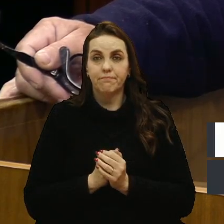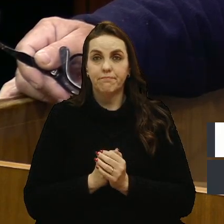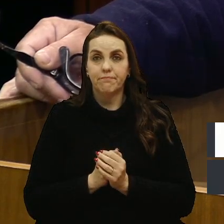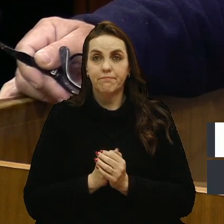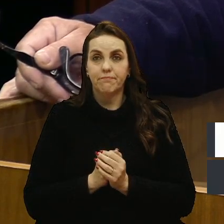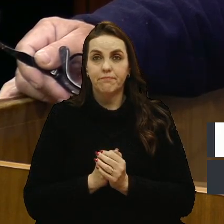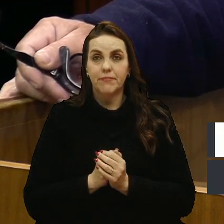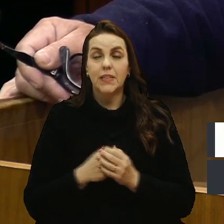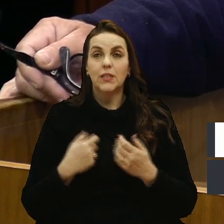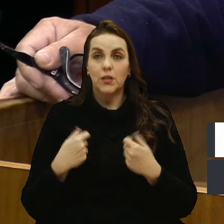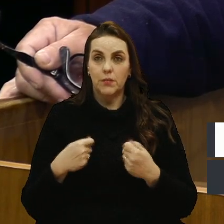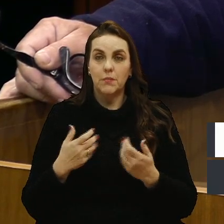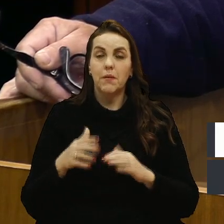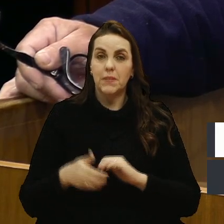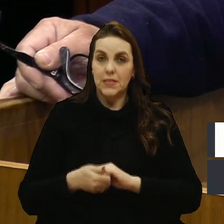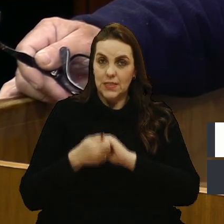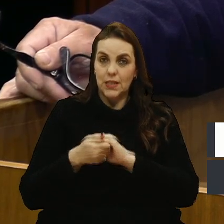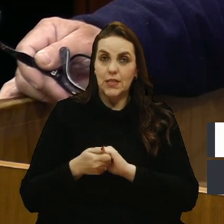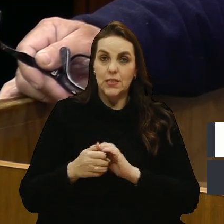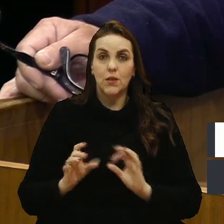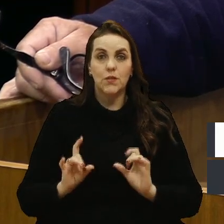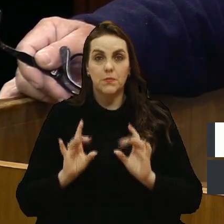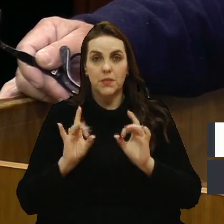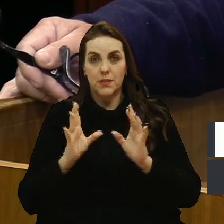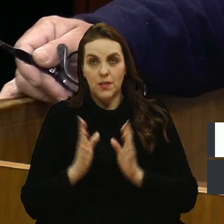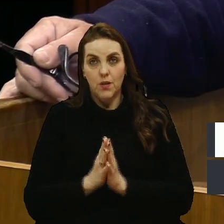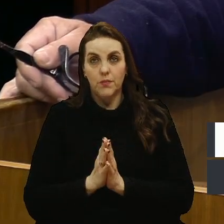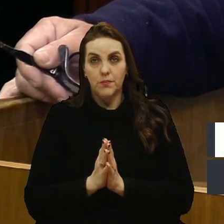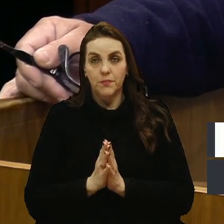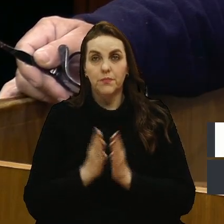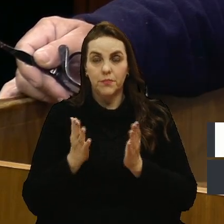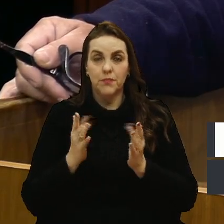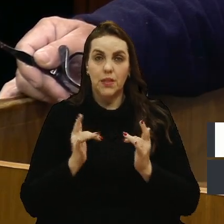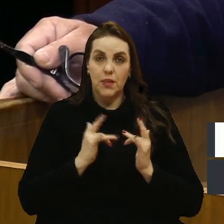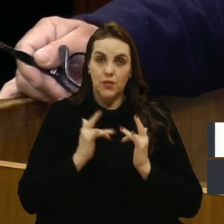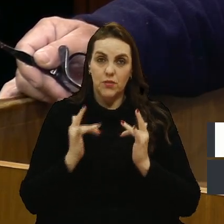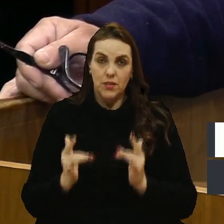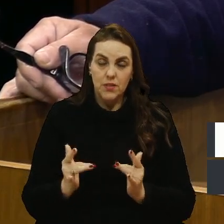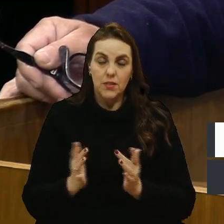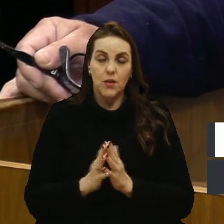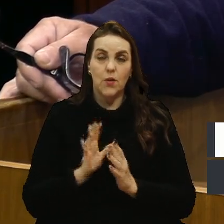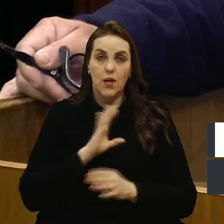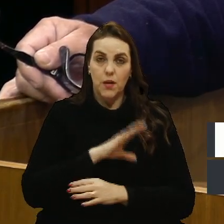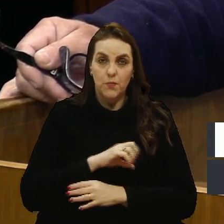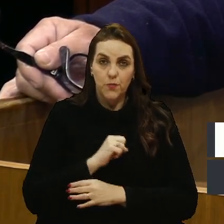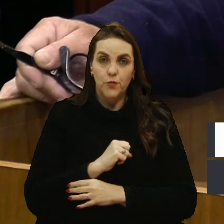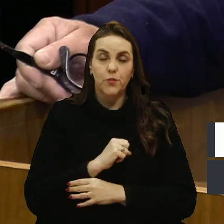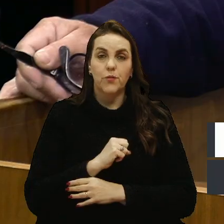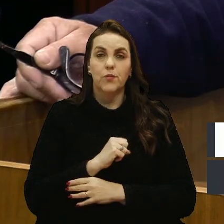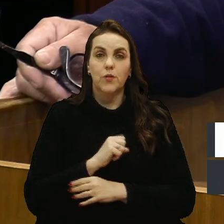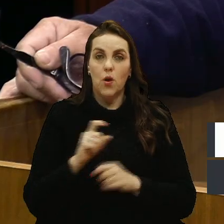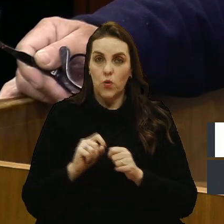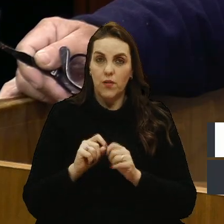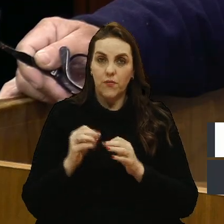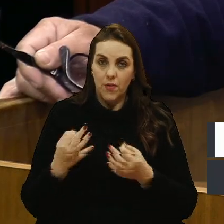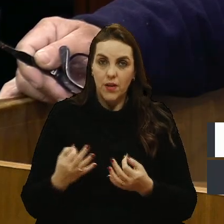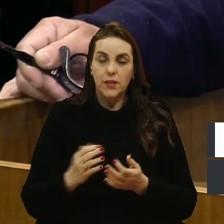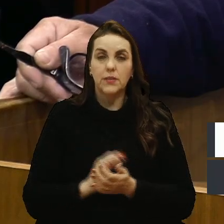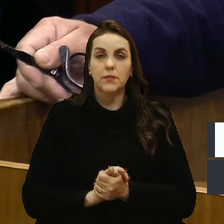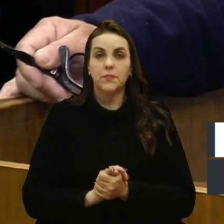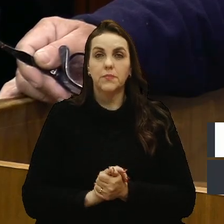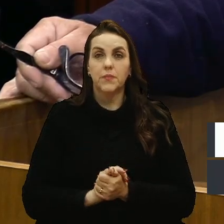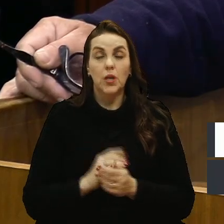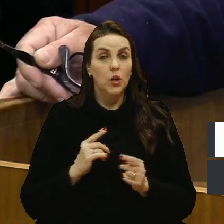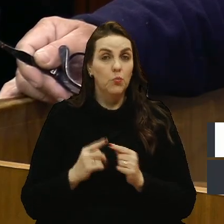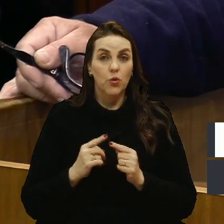Então quero fazer uma saudação muito especial pela sua dedicação, pelo seu amor ao que faz,